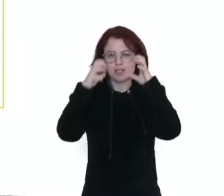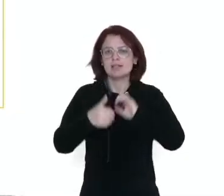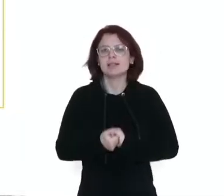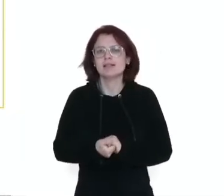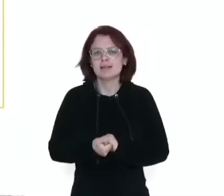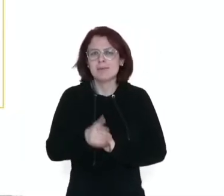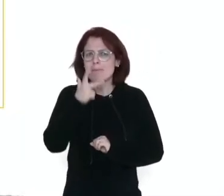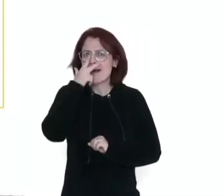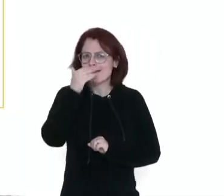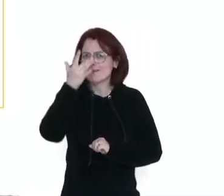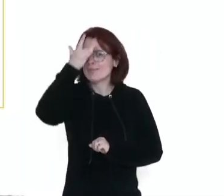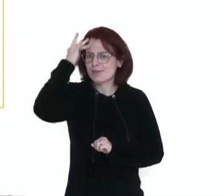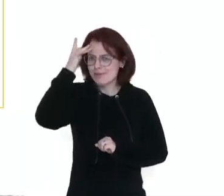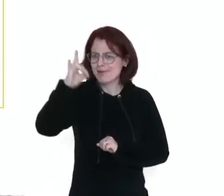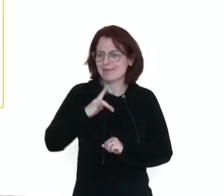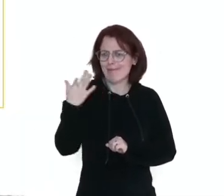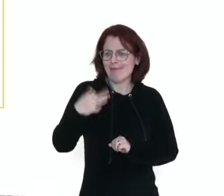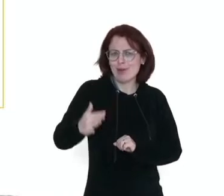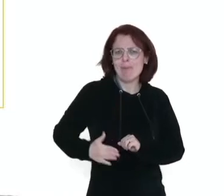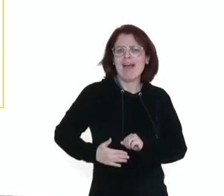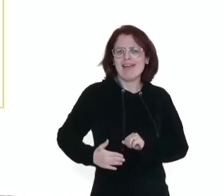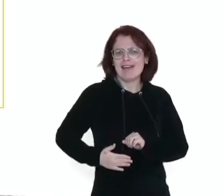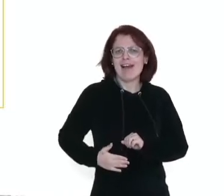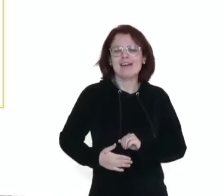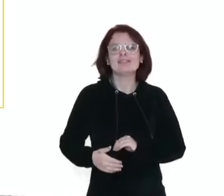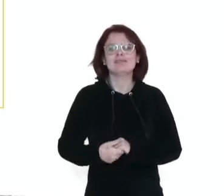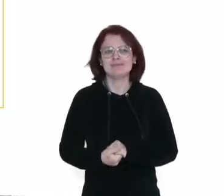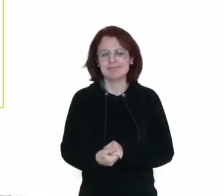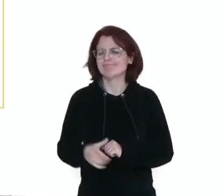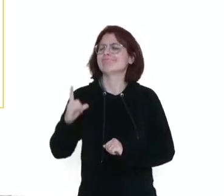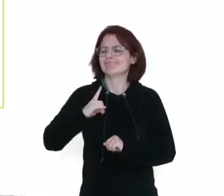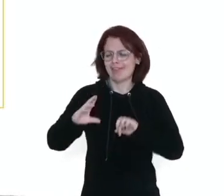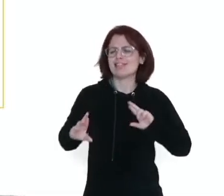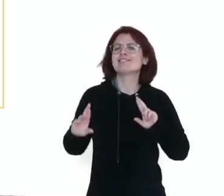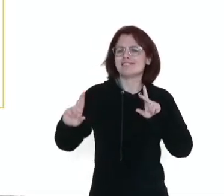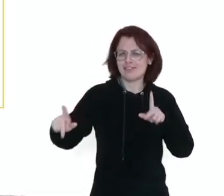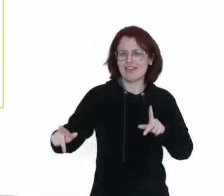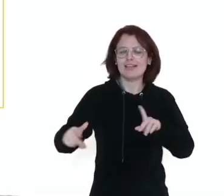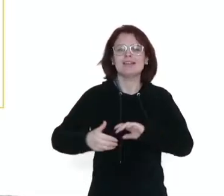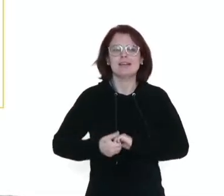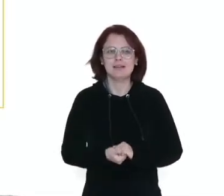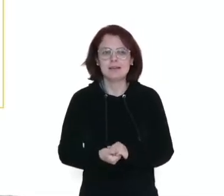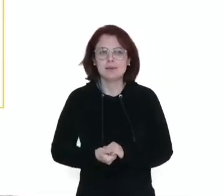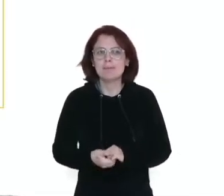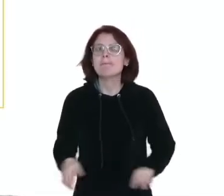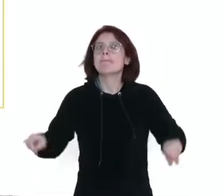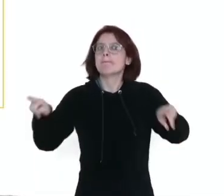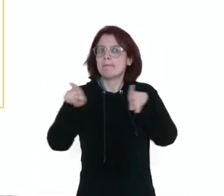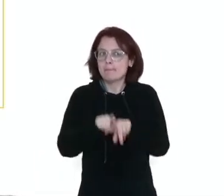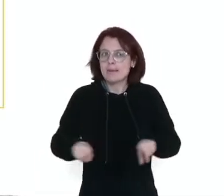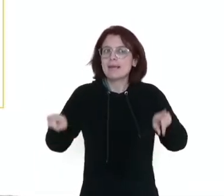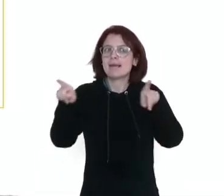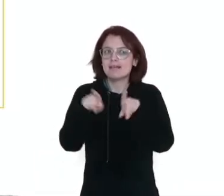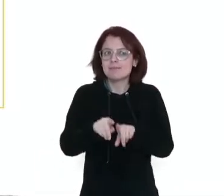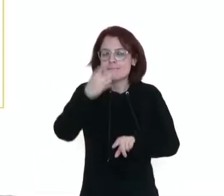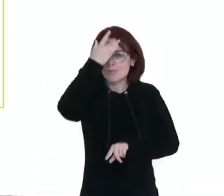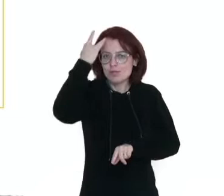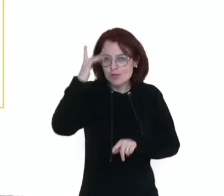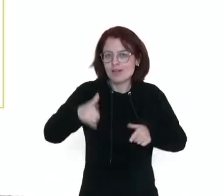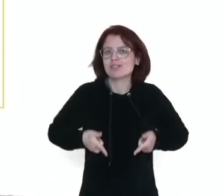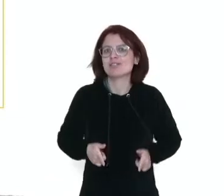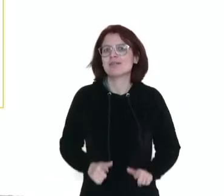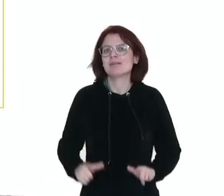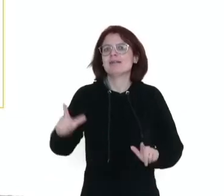com dor de barriga. Enfim, era completamente diferente de mim. Mesmo os gêmeos que eu conhecia não